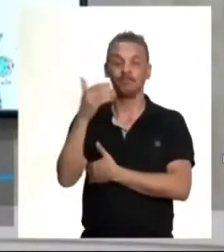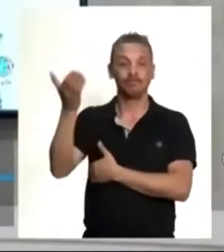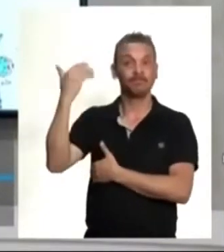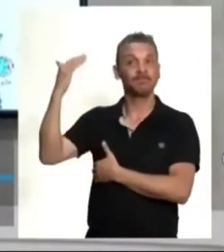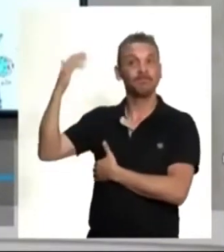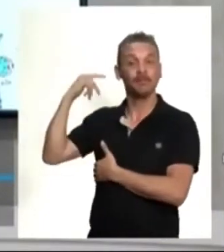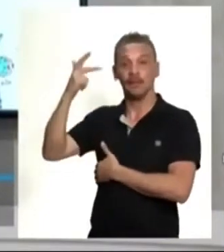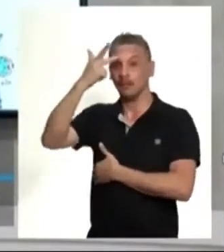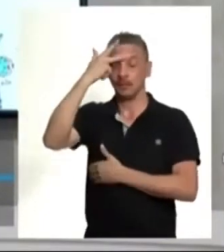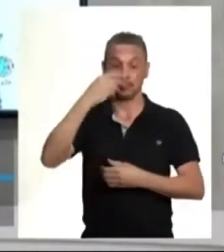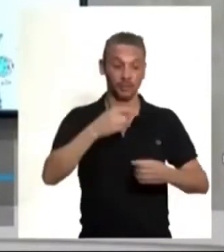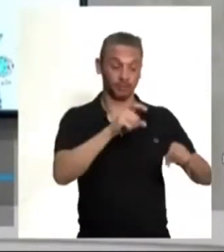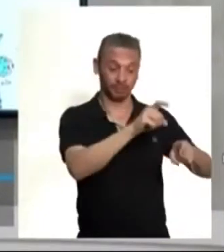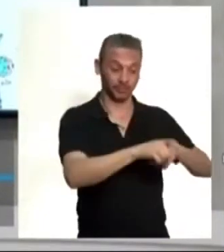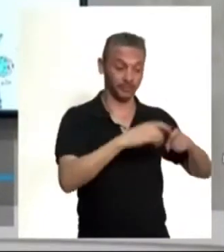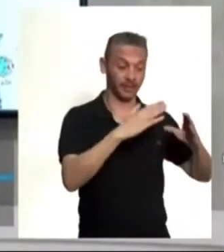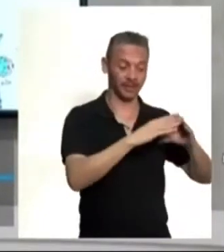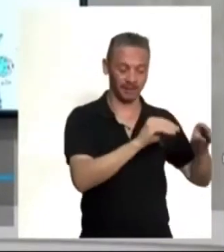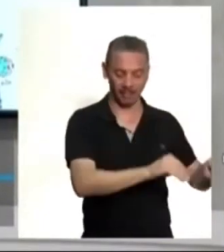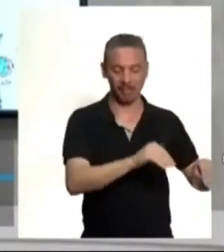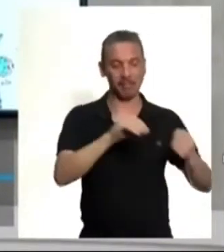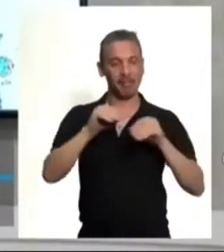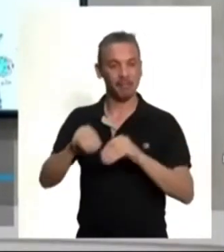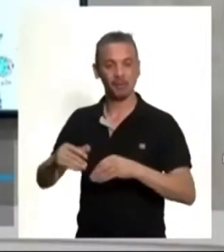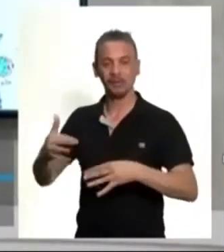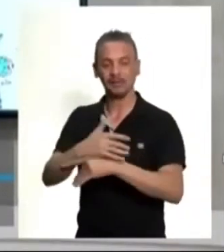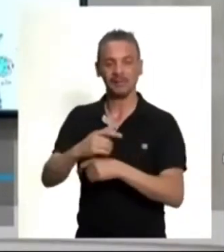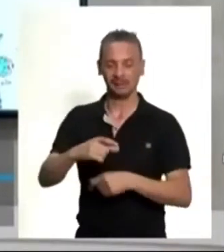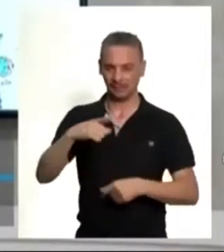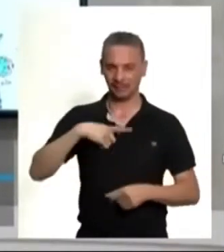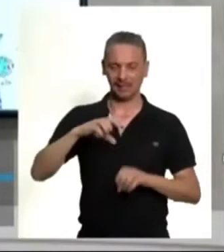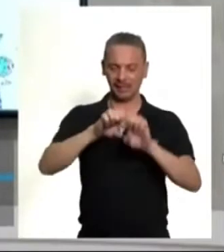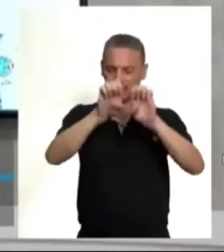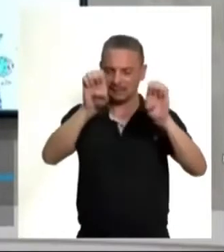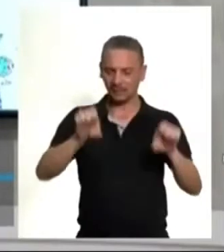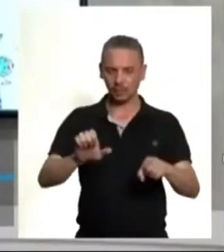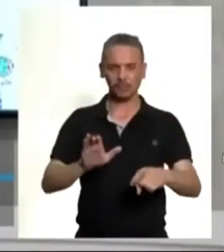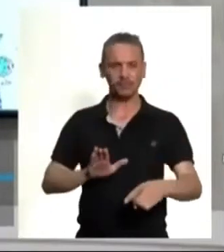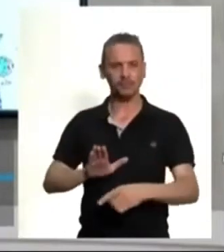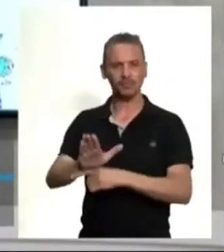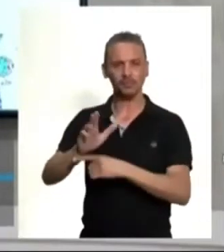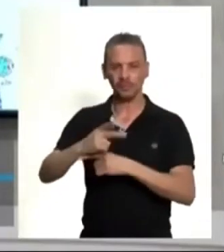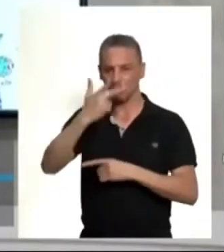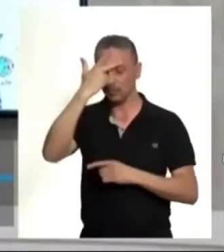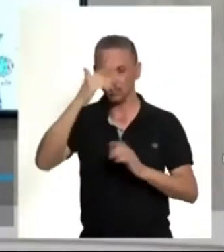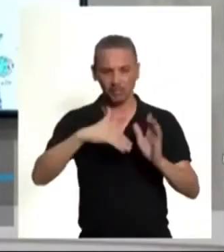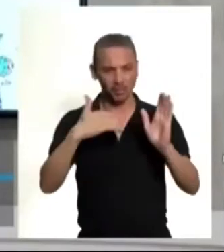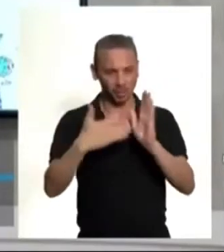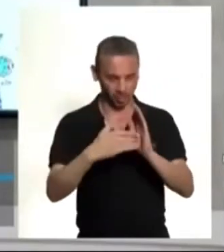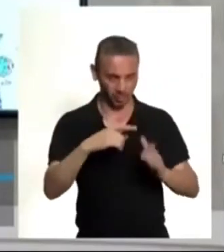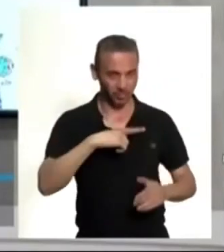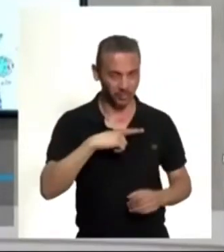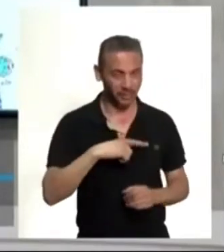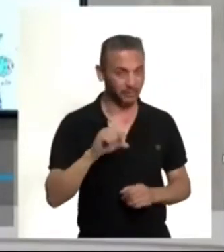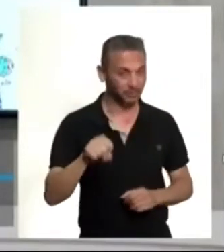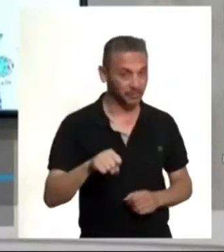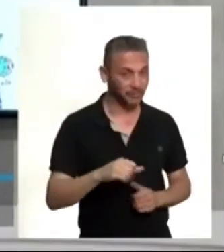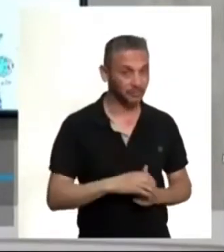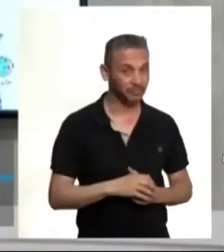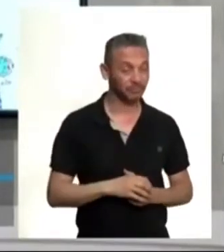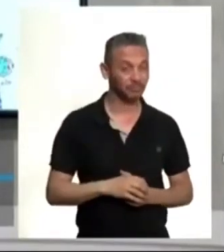rural havia infraestrutura suficiente para assentar toda essa população que saía do campo nas